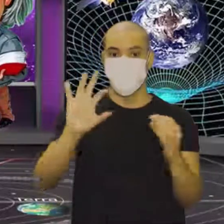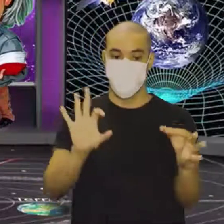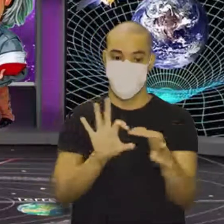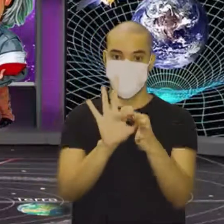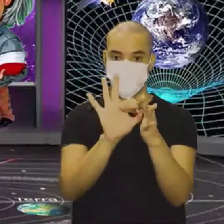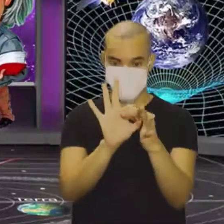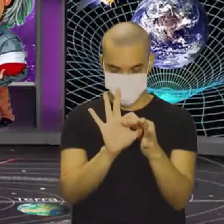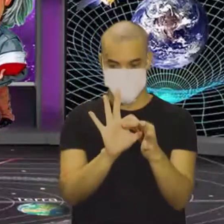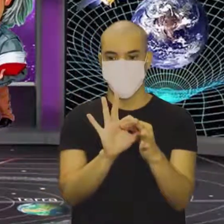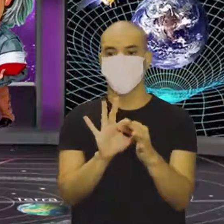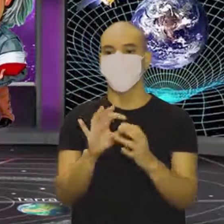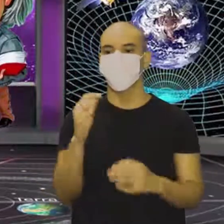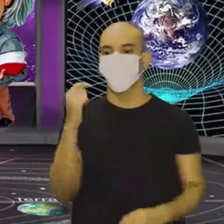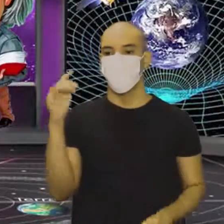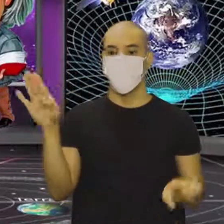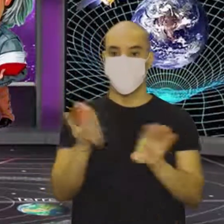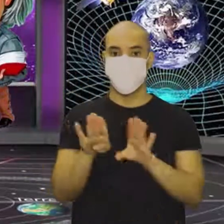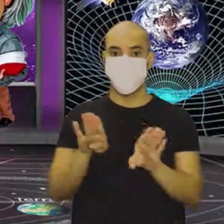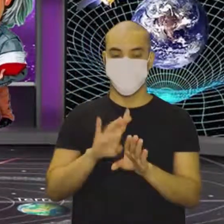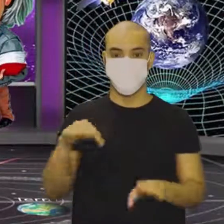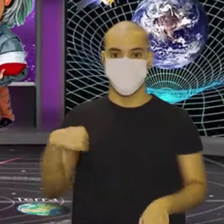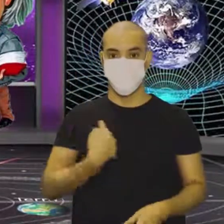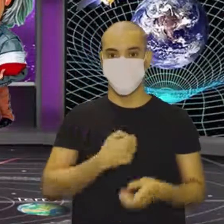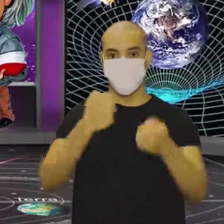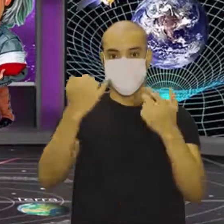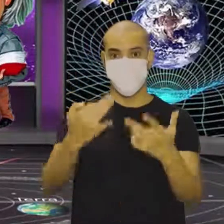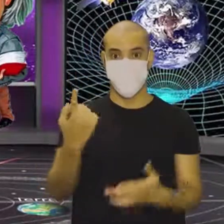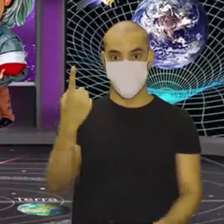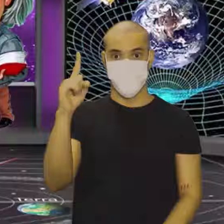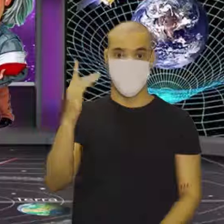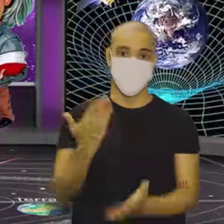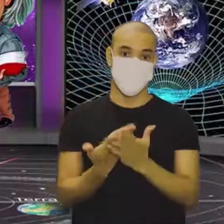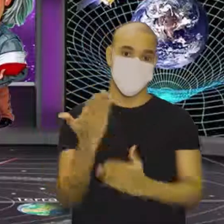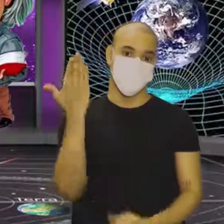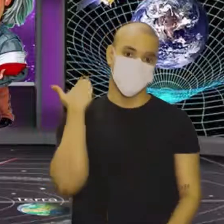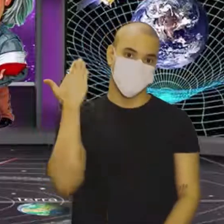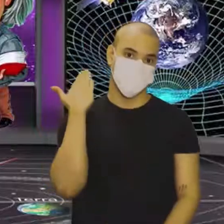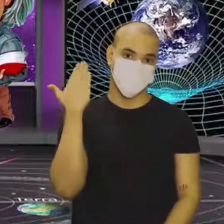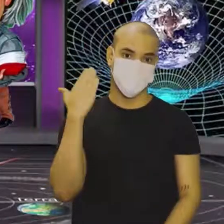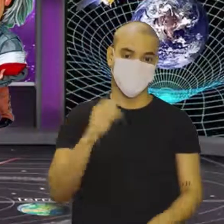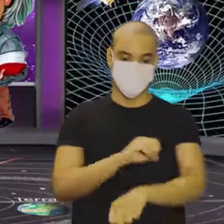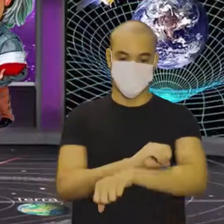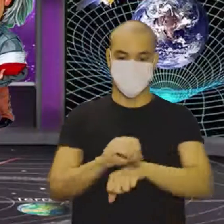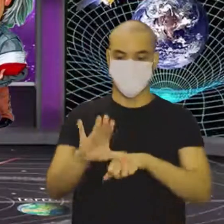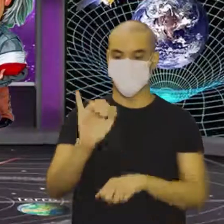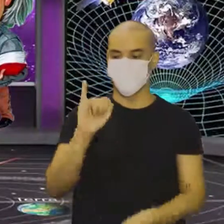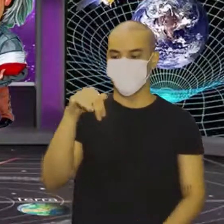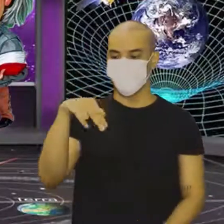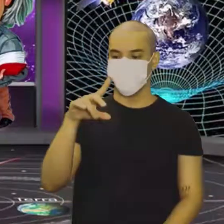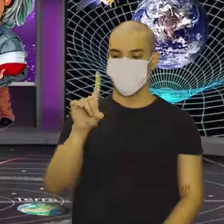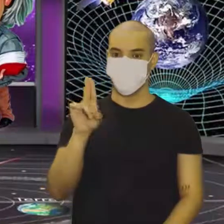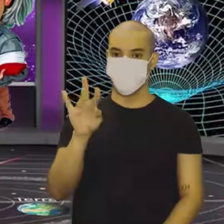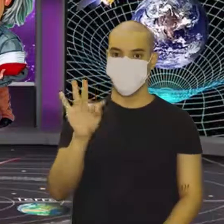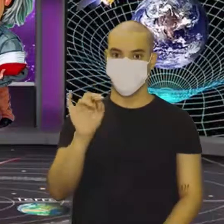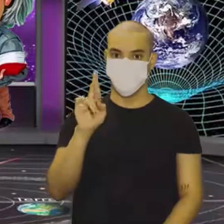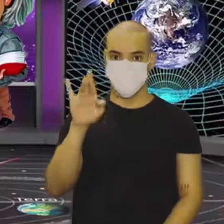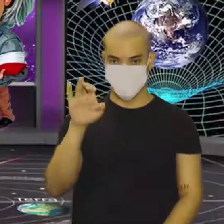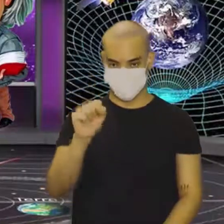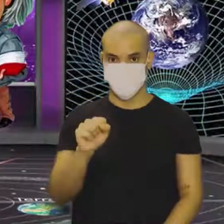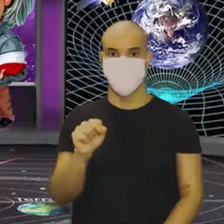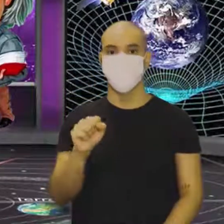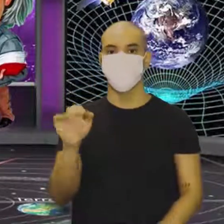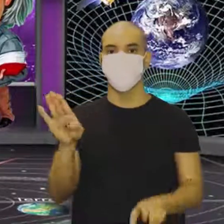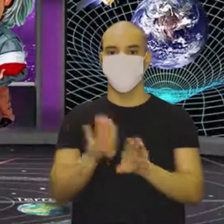esses capacitores e nós falamos, por último, em aulas passadas, sobre indutor, certo? E nós vimos